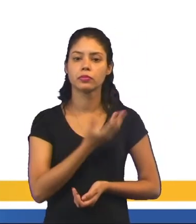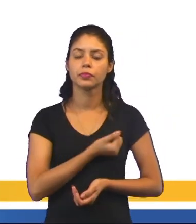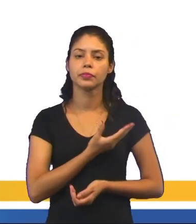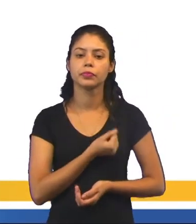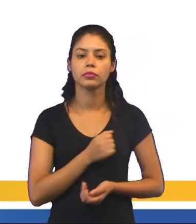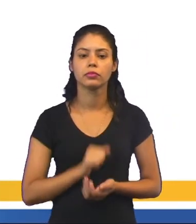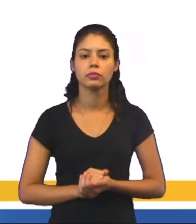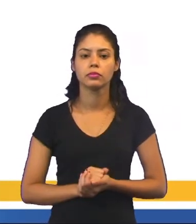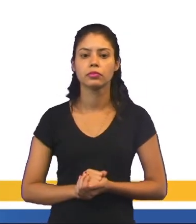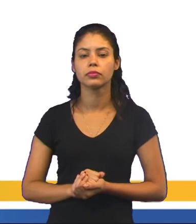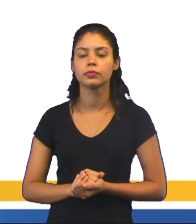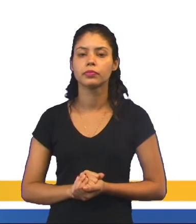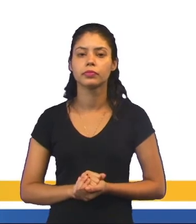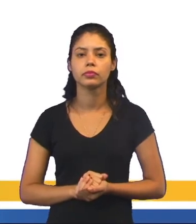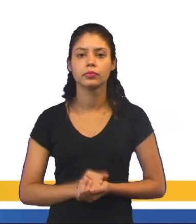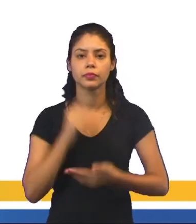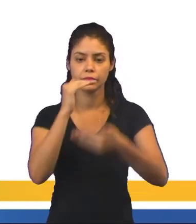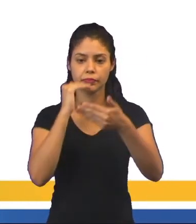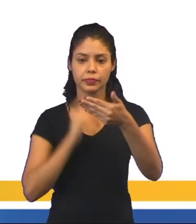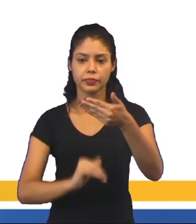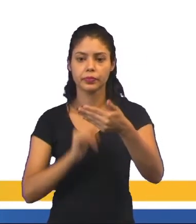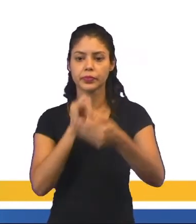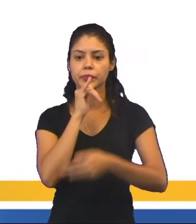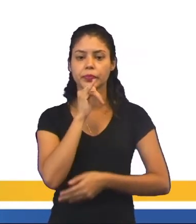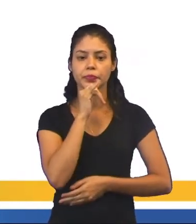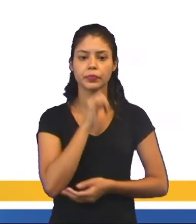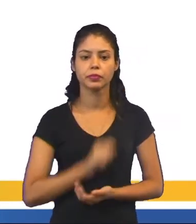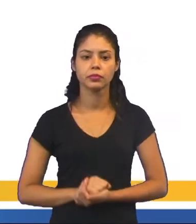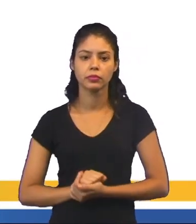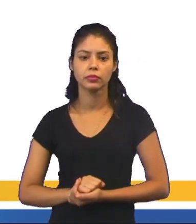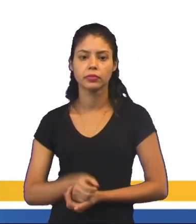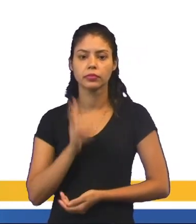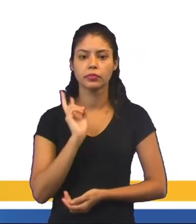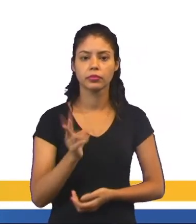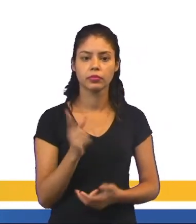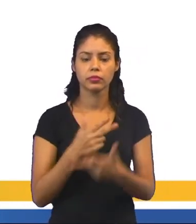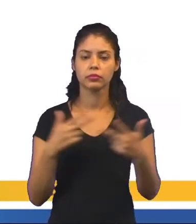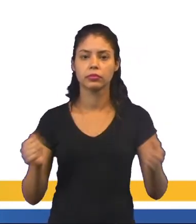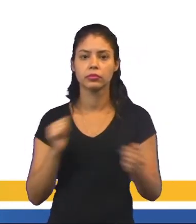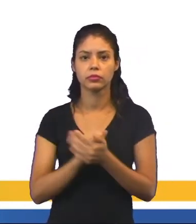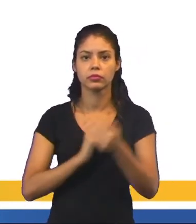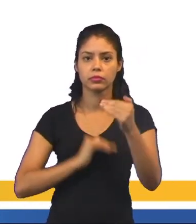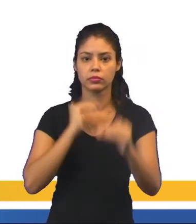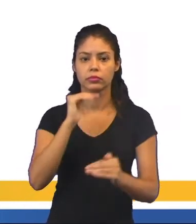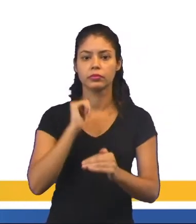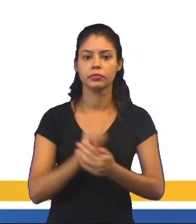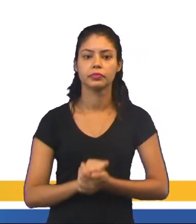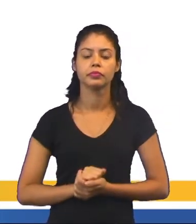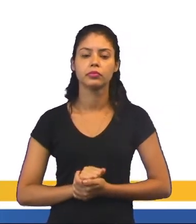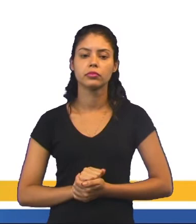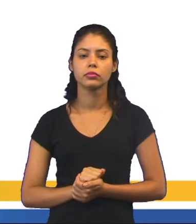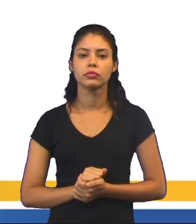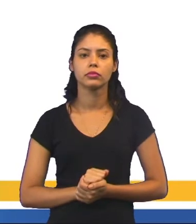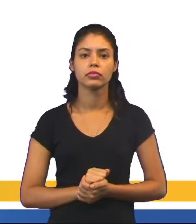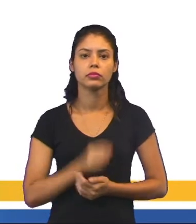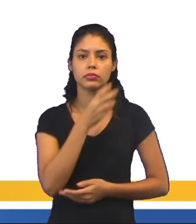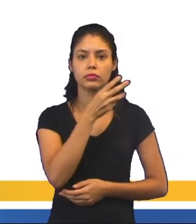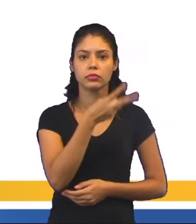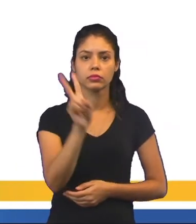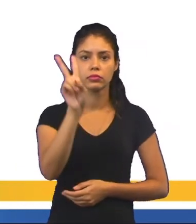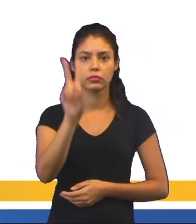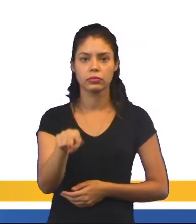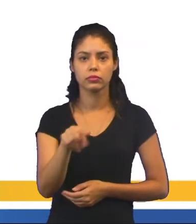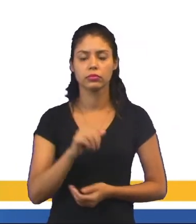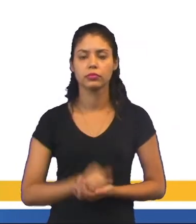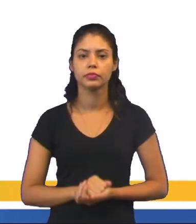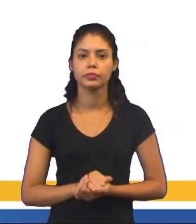número, a gente colocaria embaixo. Então olha esse exemplo embaixo, bem simples. É a mesma coisa do que está acima. A matriz A